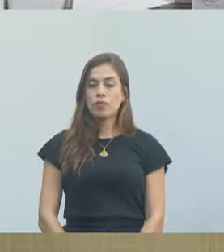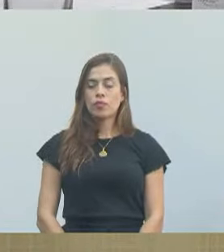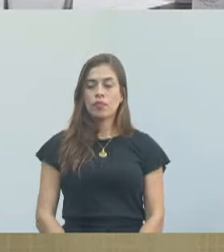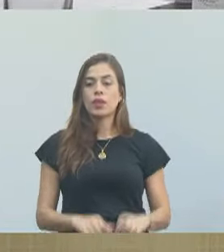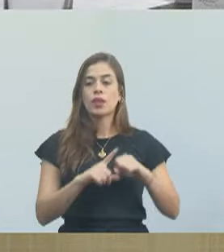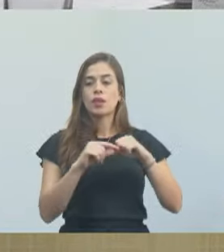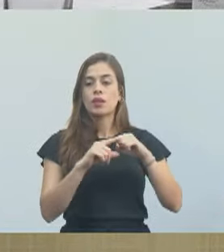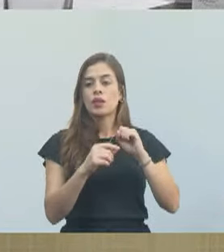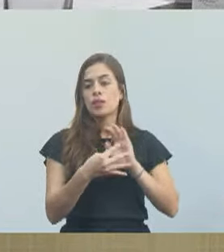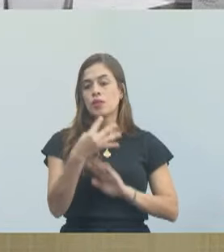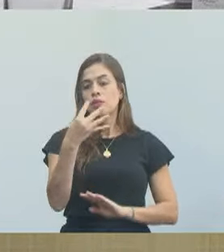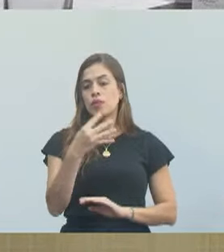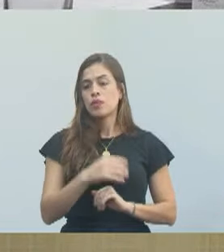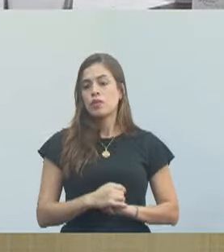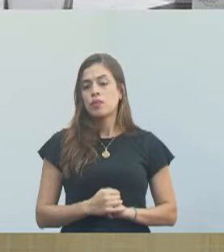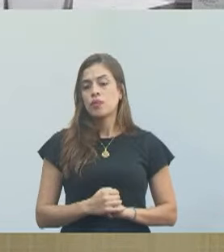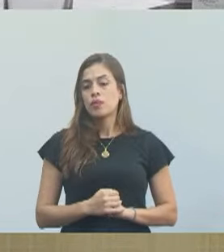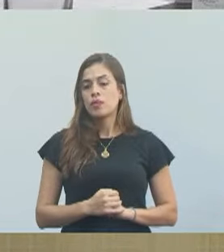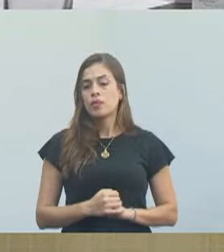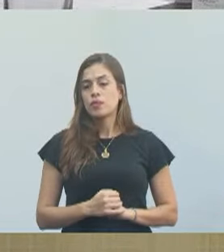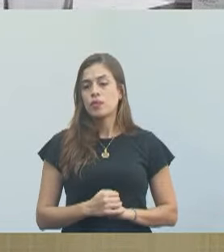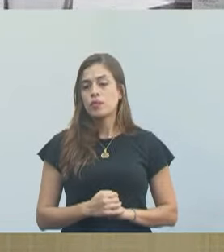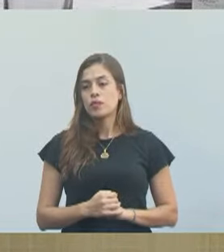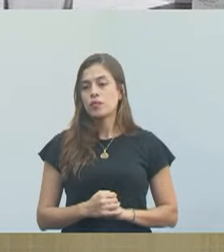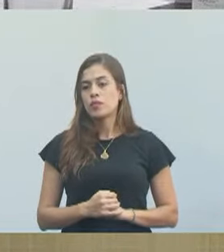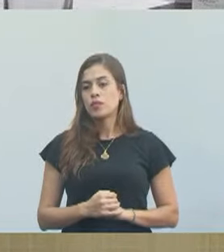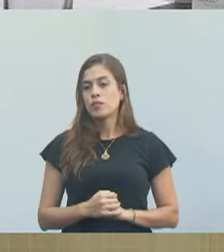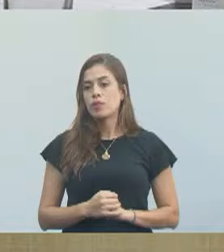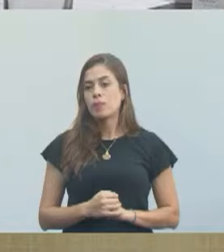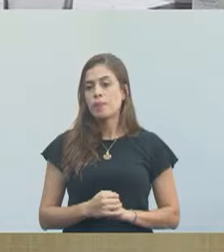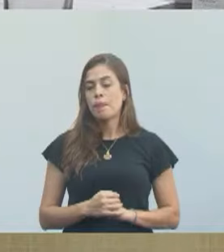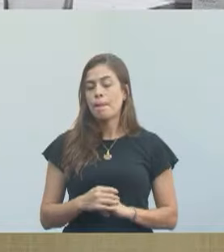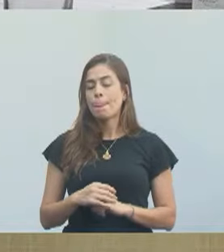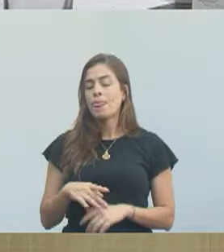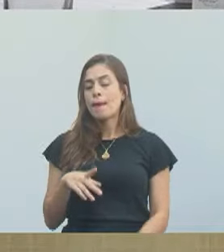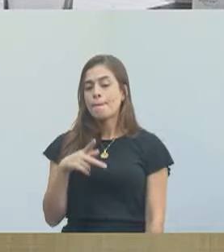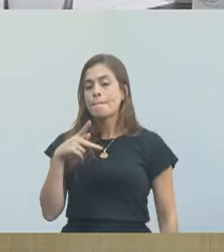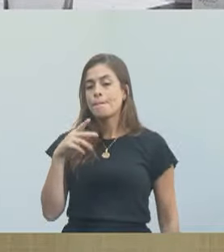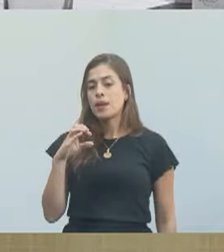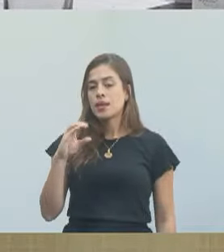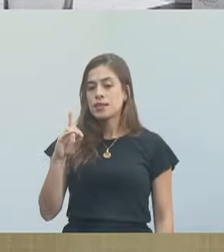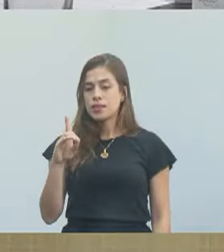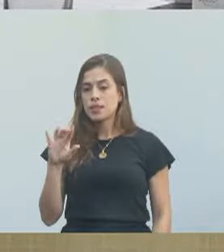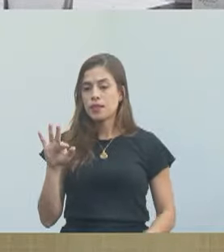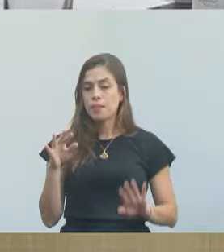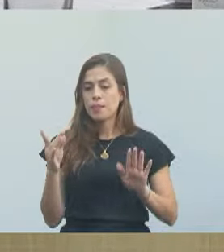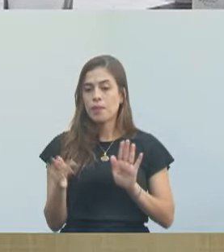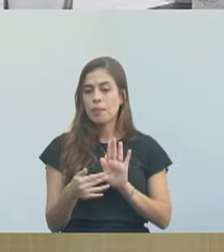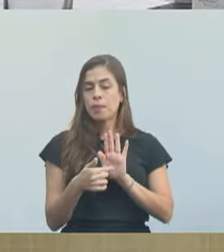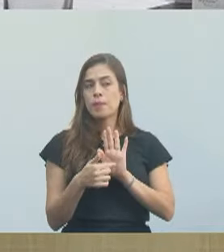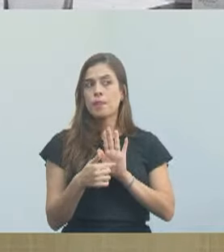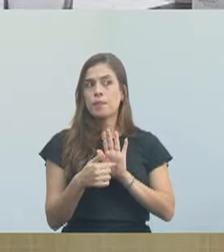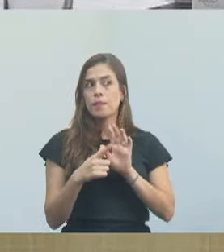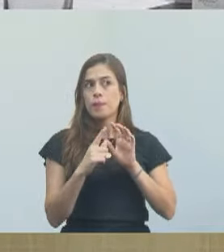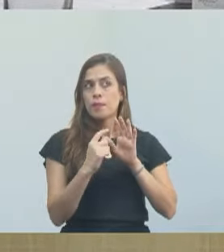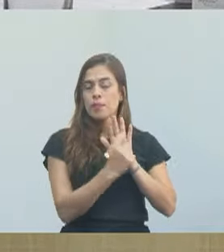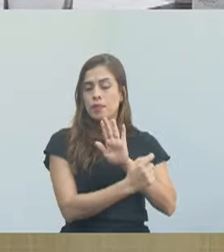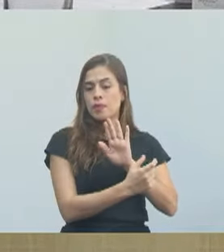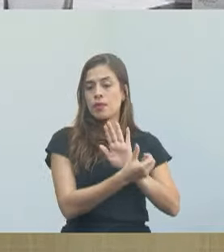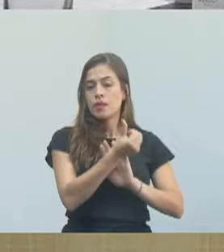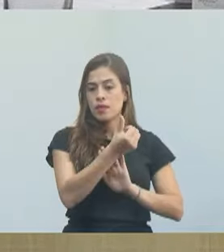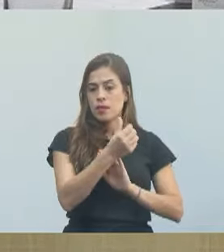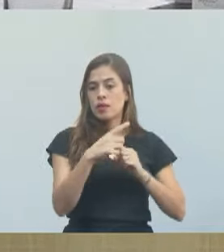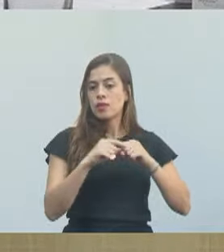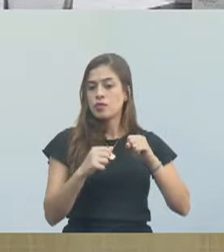Artigo 4º. A inspeção aos deficientes físicos disposta no inciso 6º do artigo 28